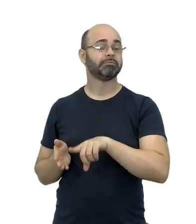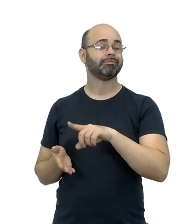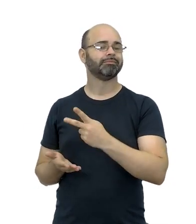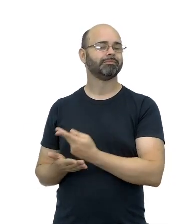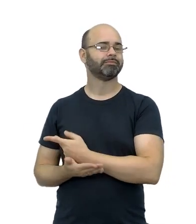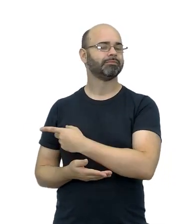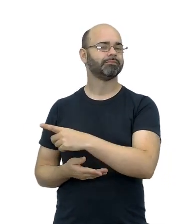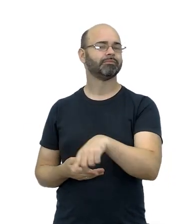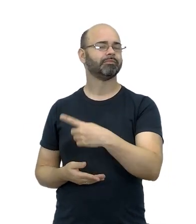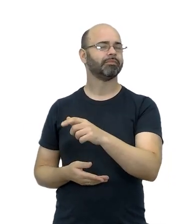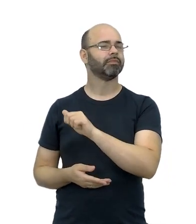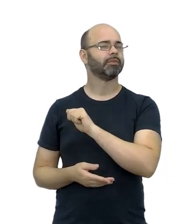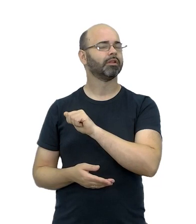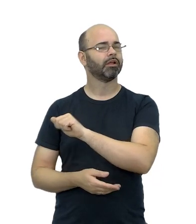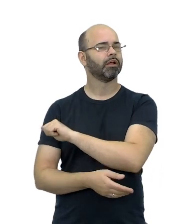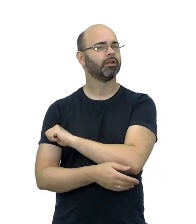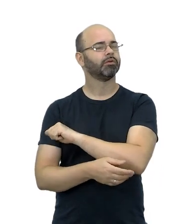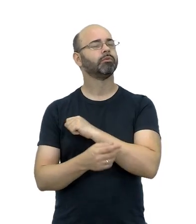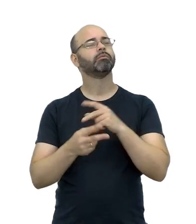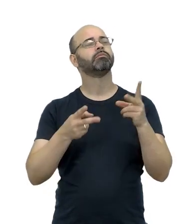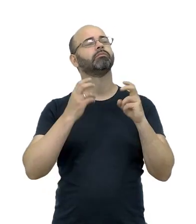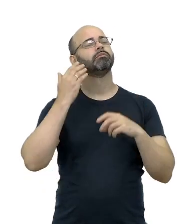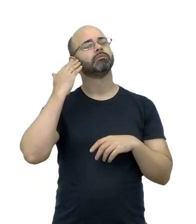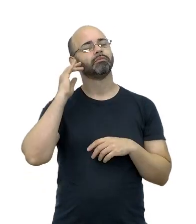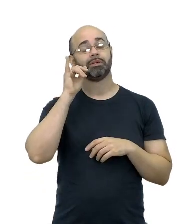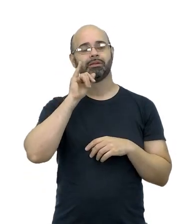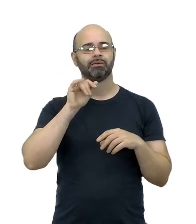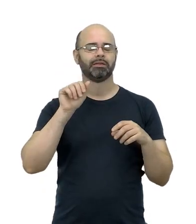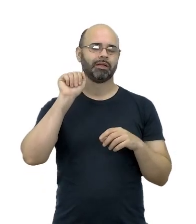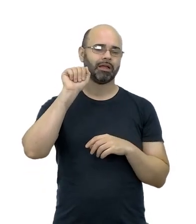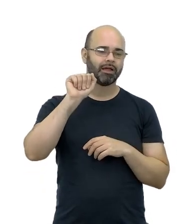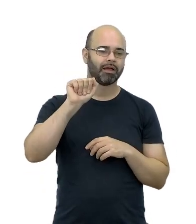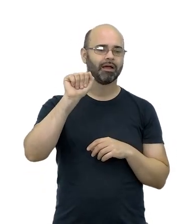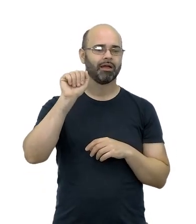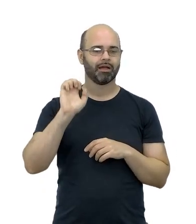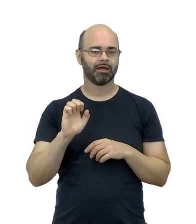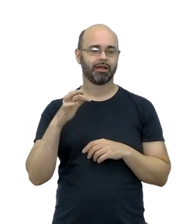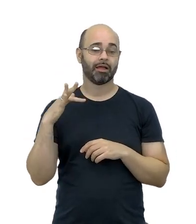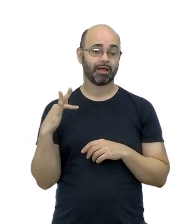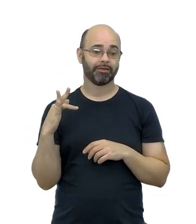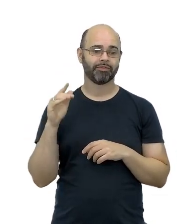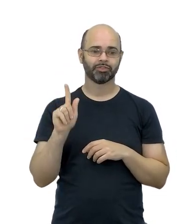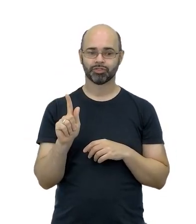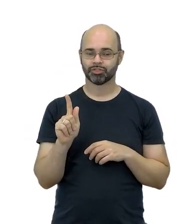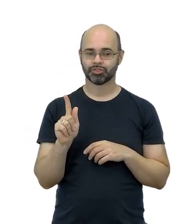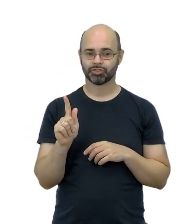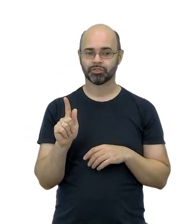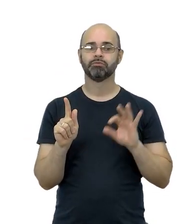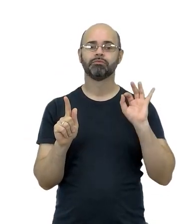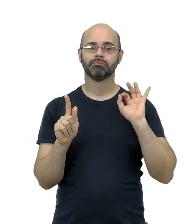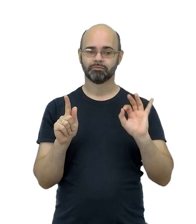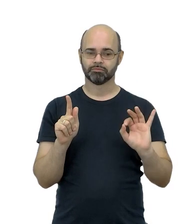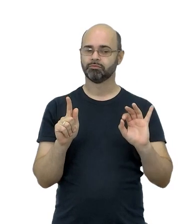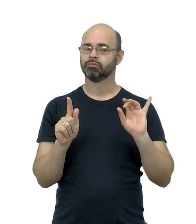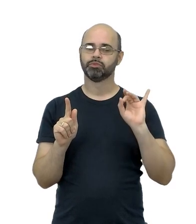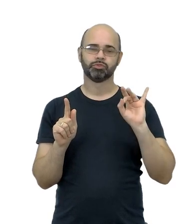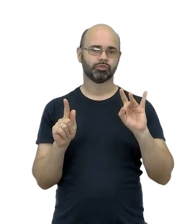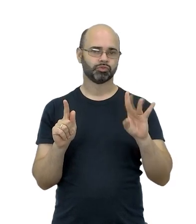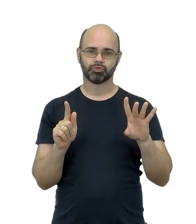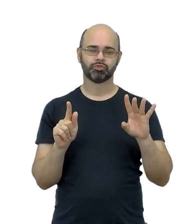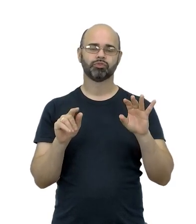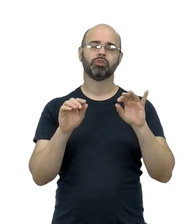fundo, os alunos a perceberem que a figura A, E, a F e a G são figuras que só são